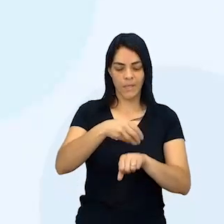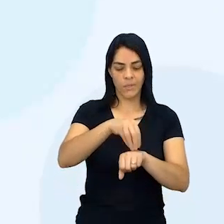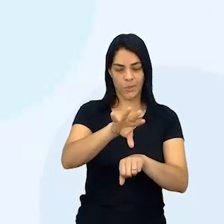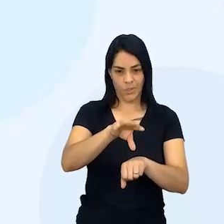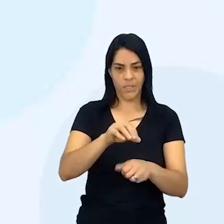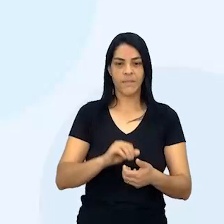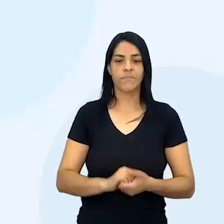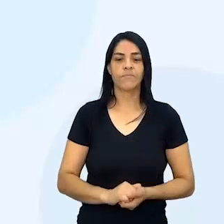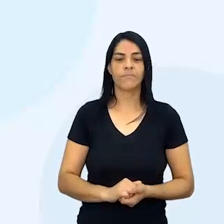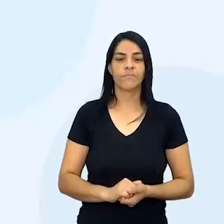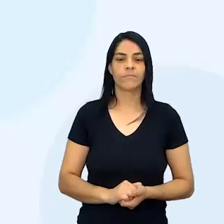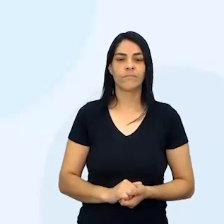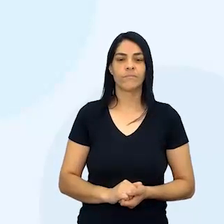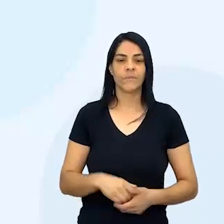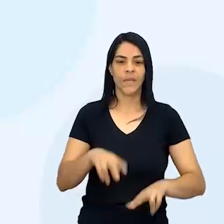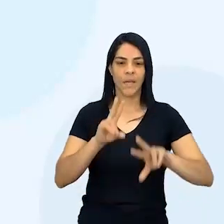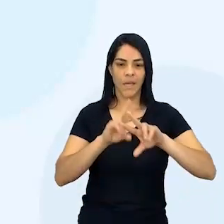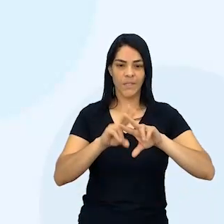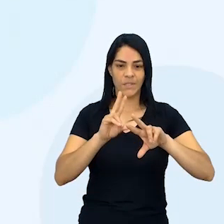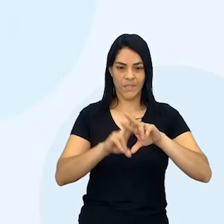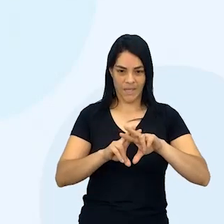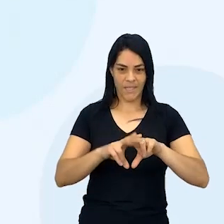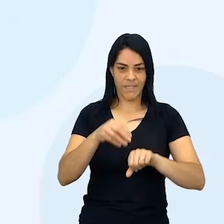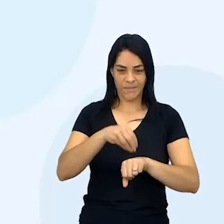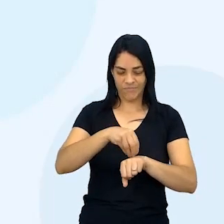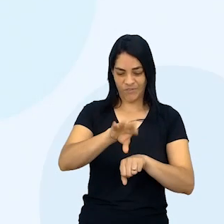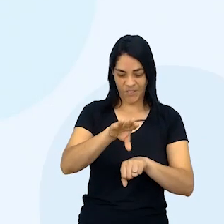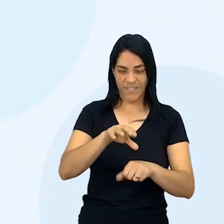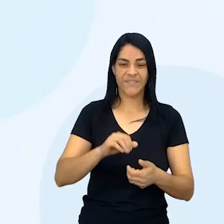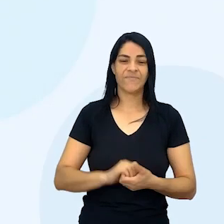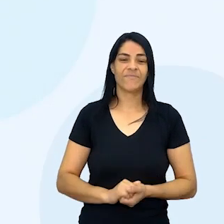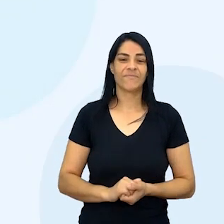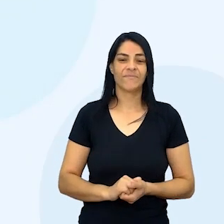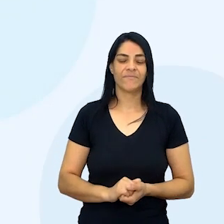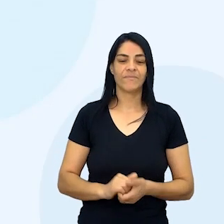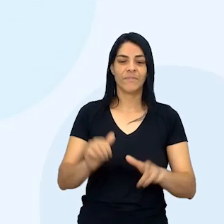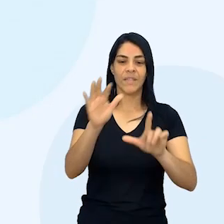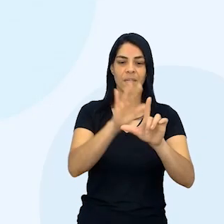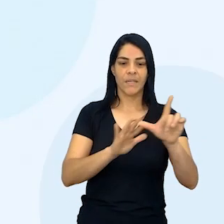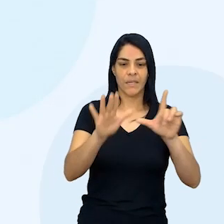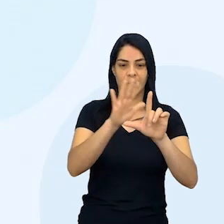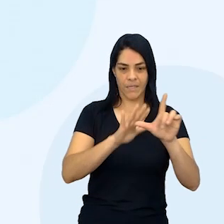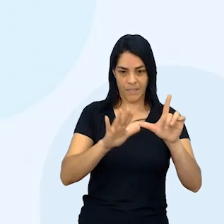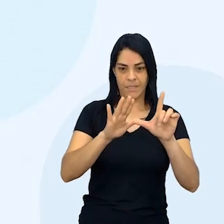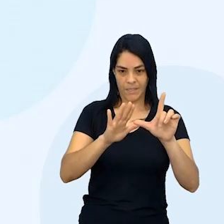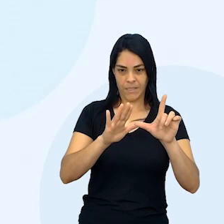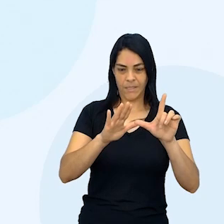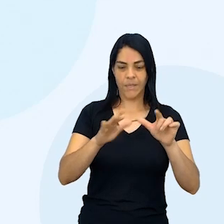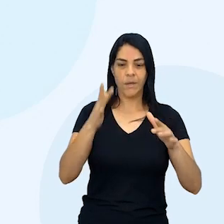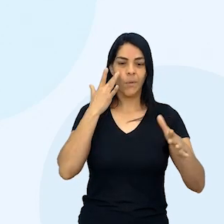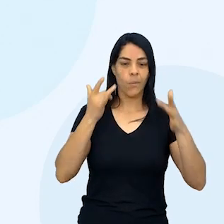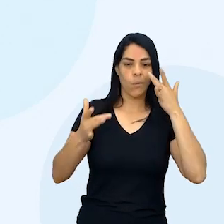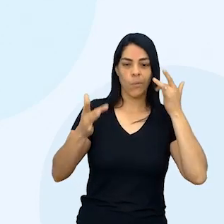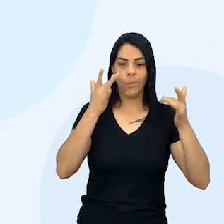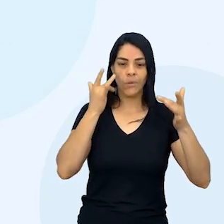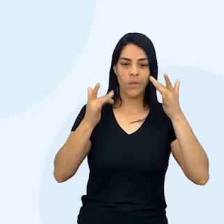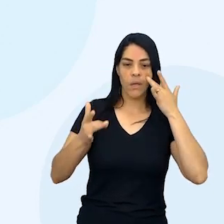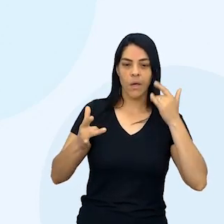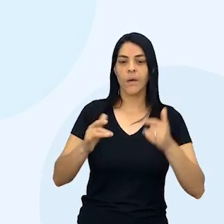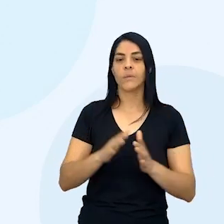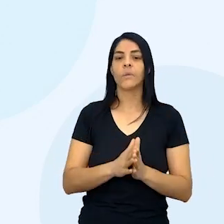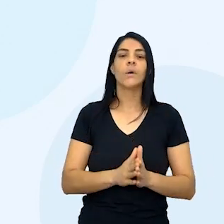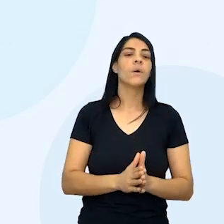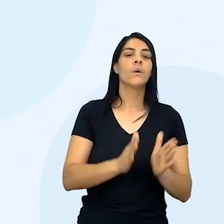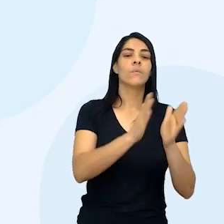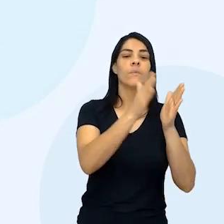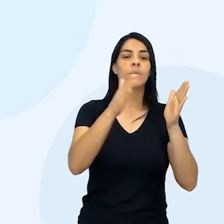sugestões. Hashtag fica a dica. Imagens que simbolizam o teatro, biblioteca, cinema,